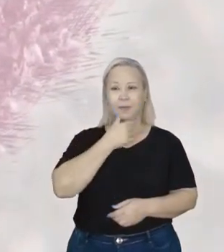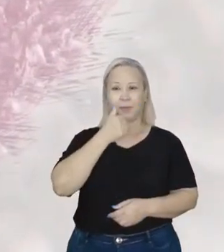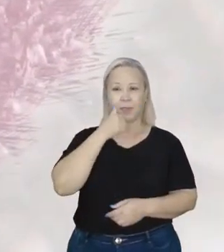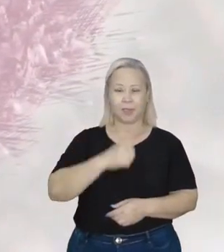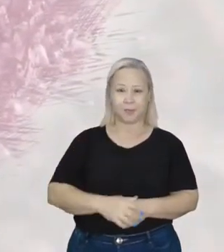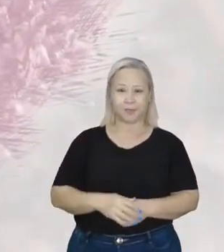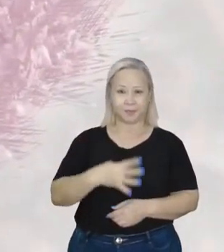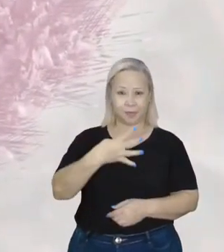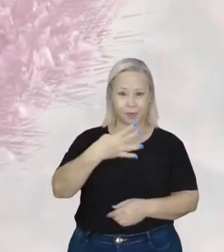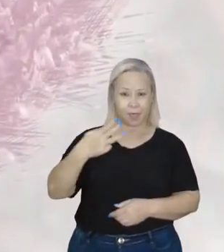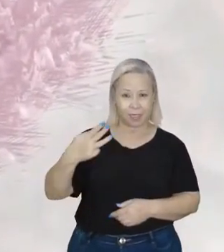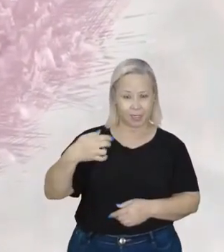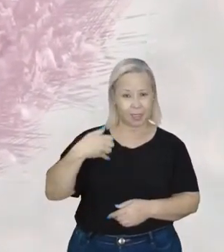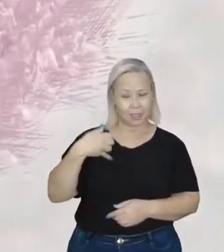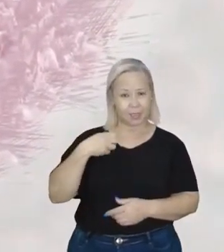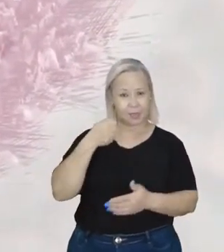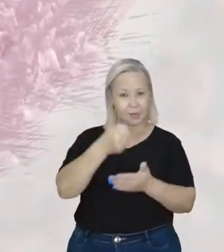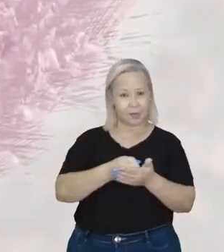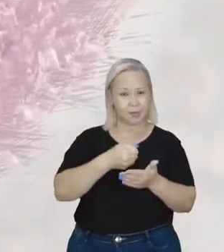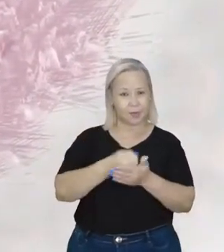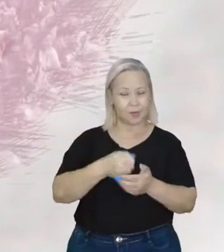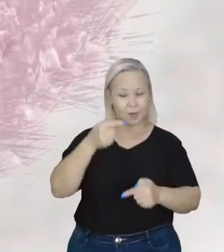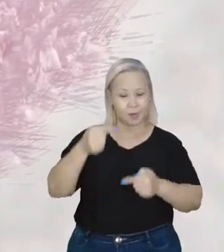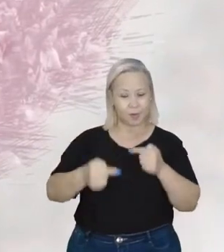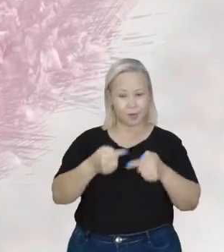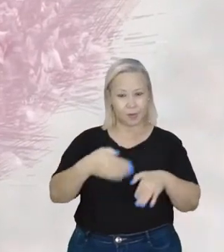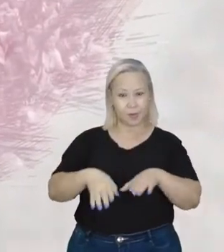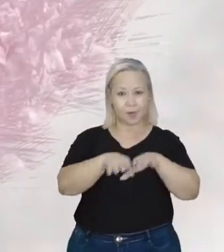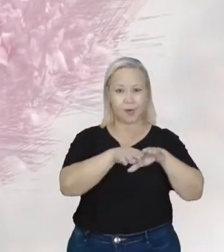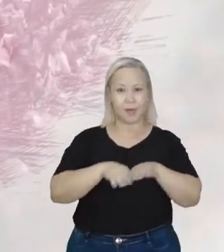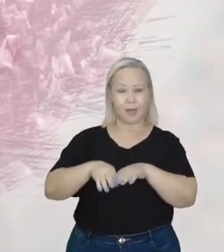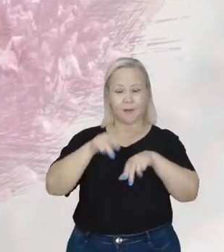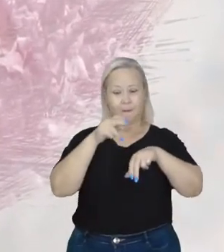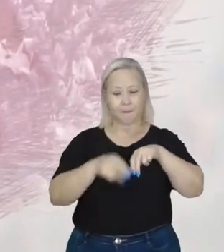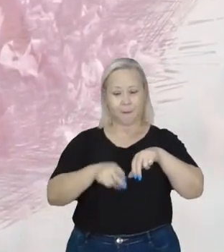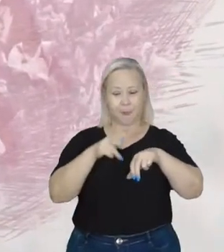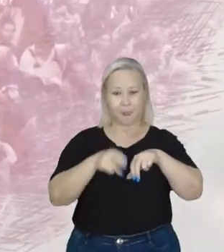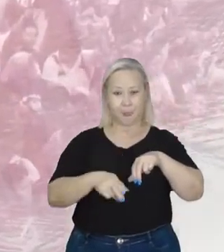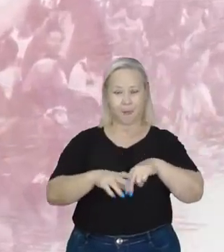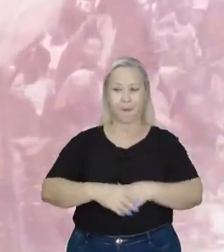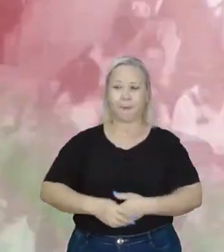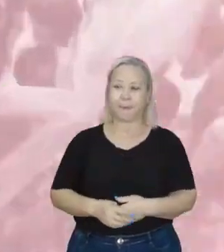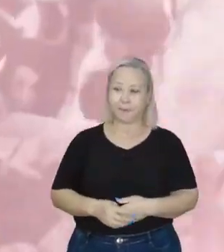há 43 anos lutando por uma política com paridade de gênero.